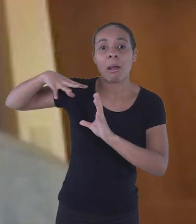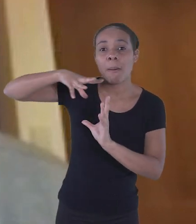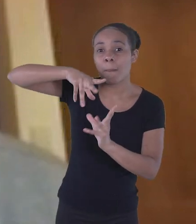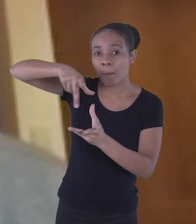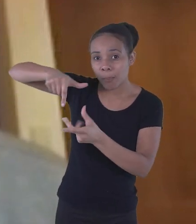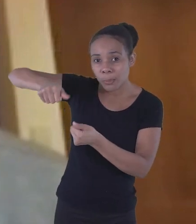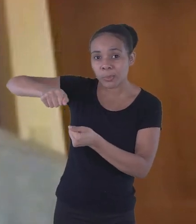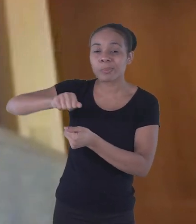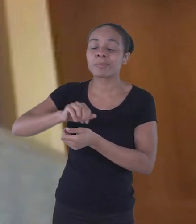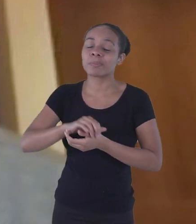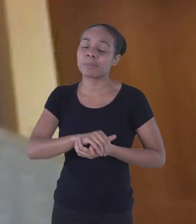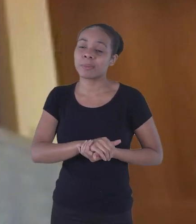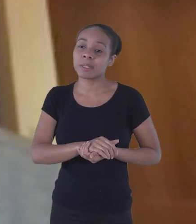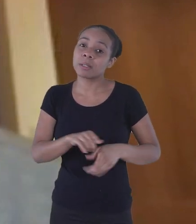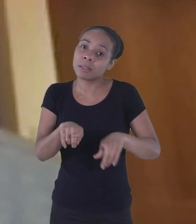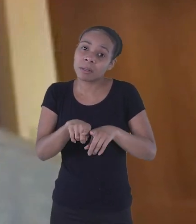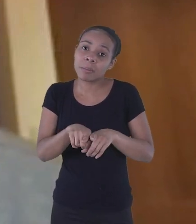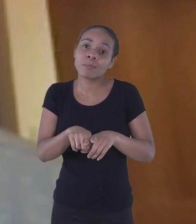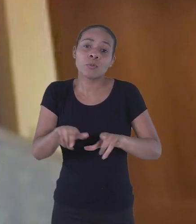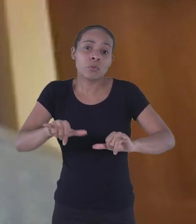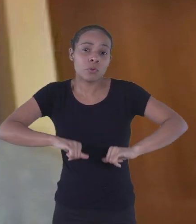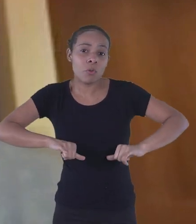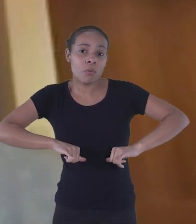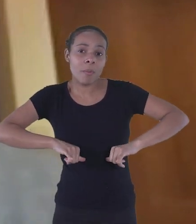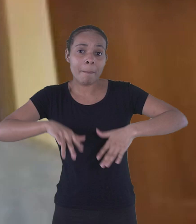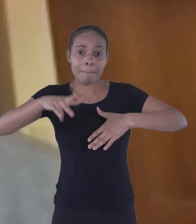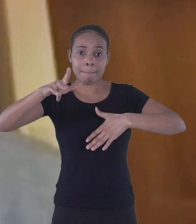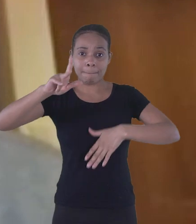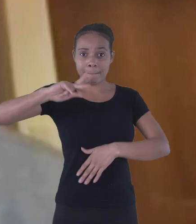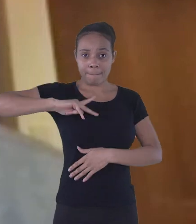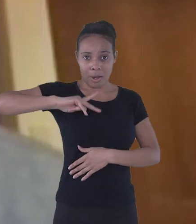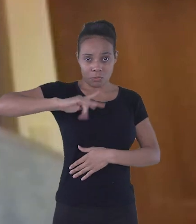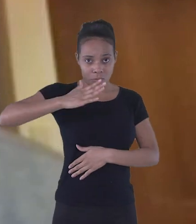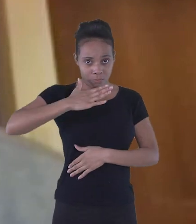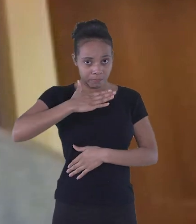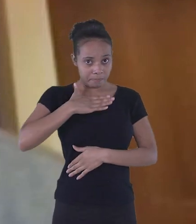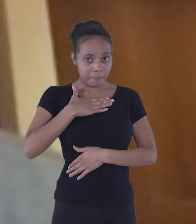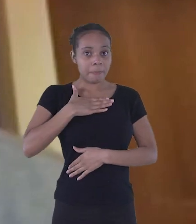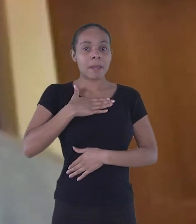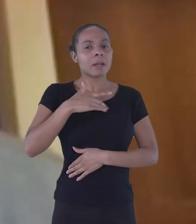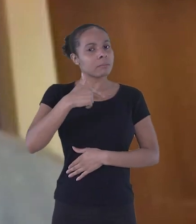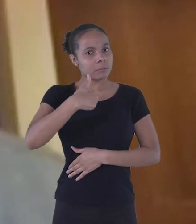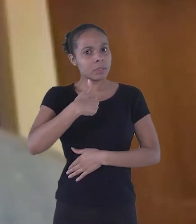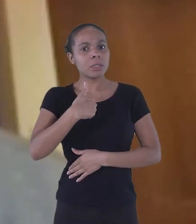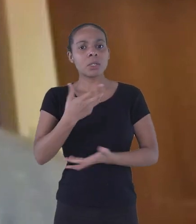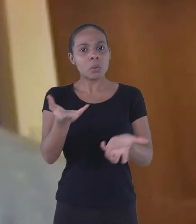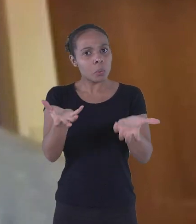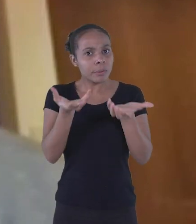pessoal meu que eu quis transformar em narrativa.